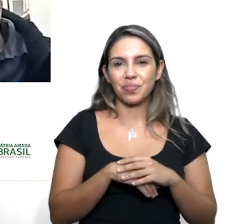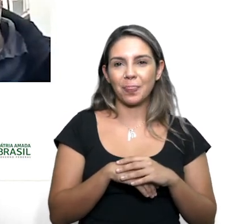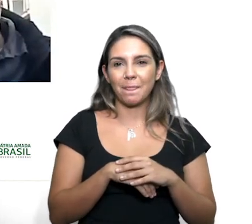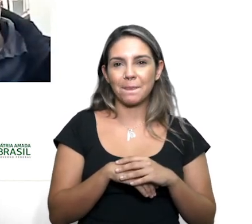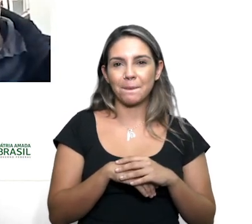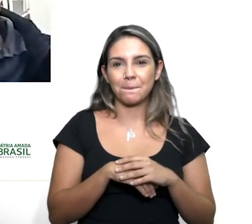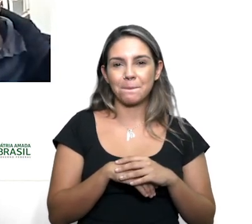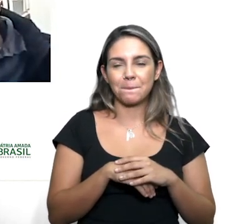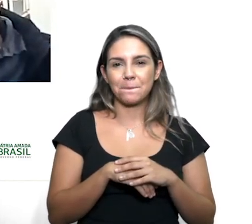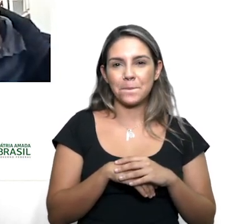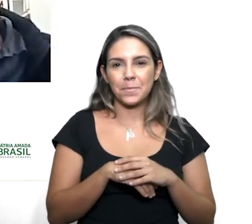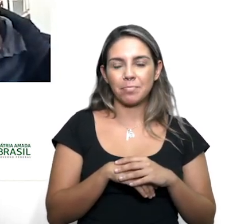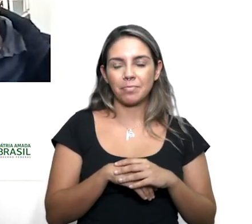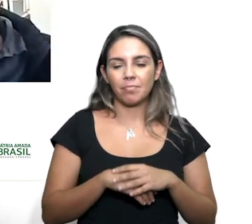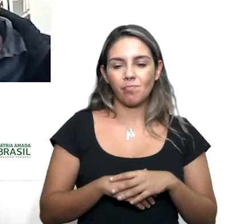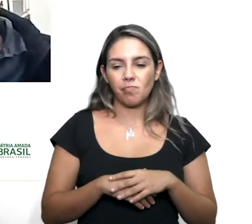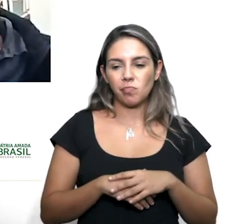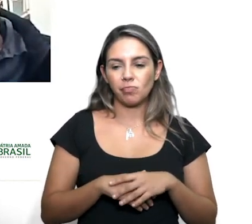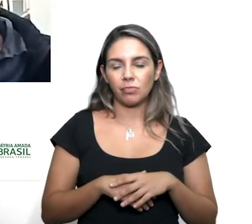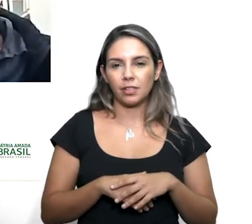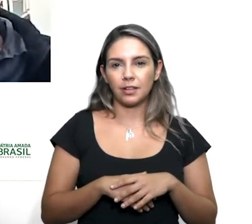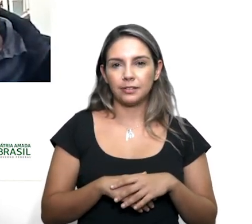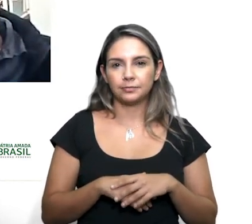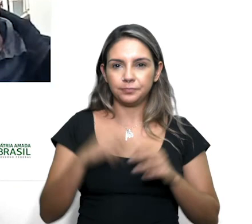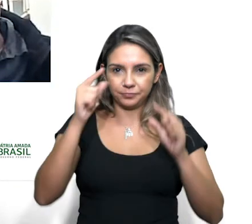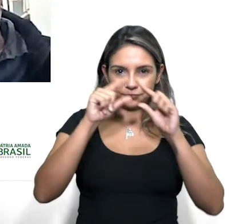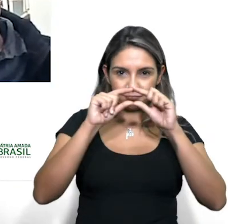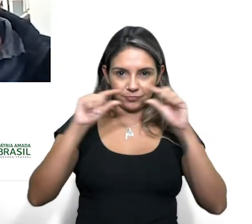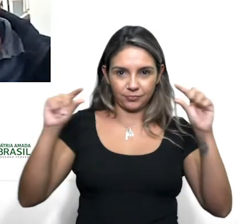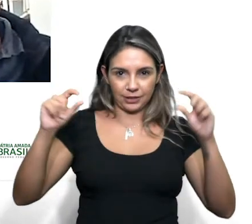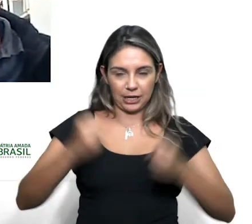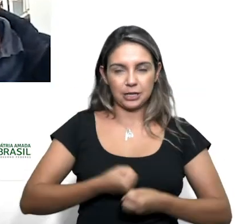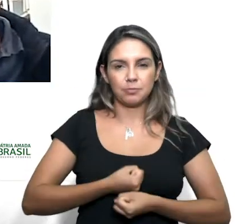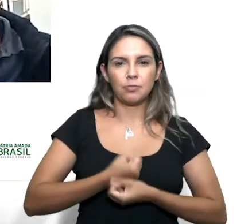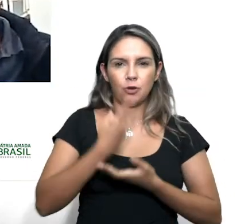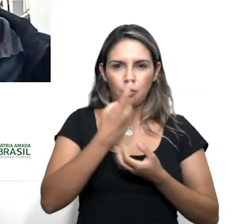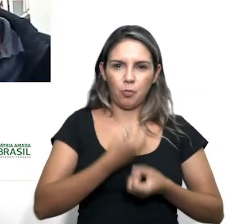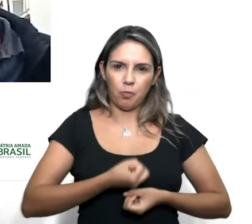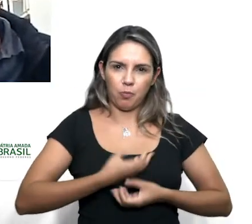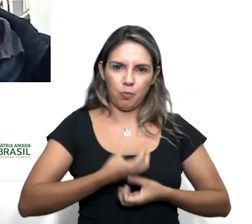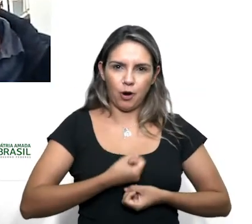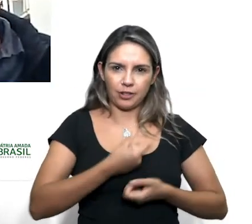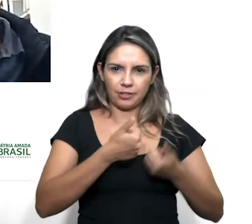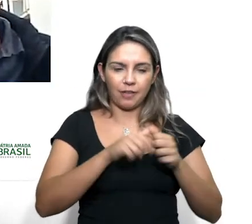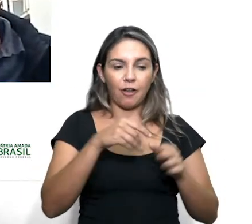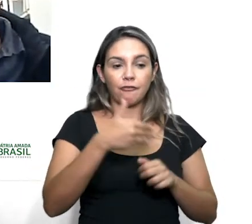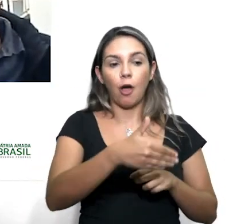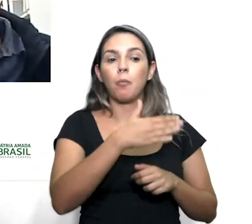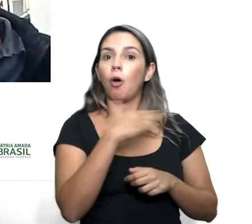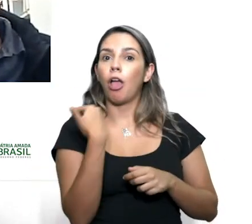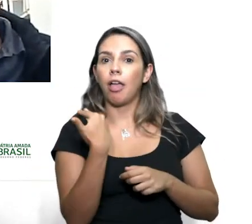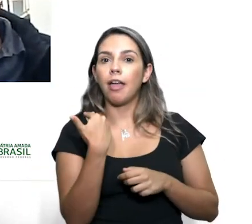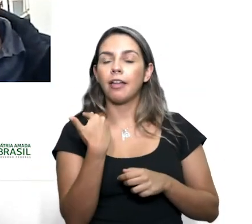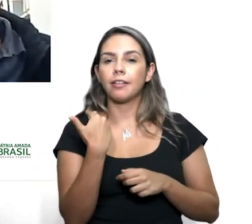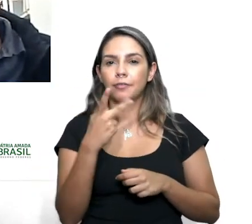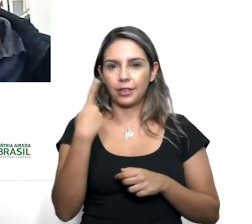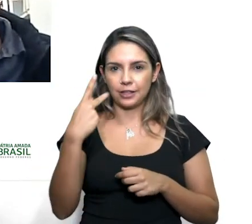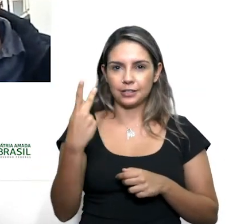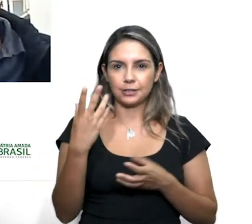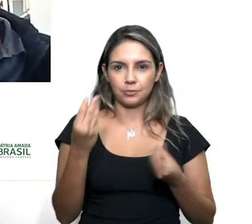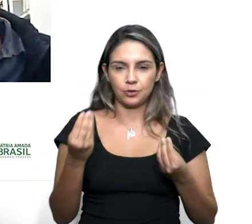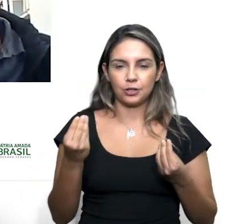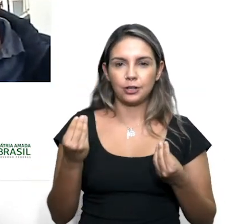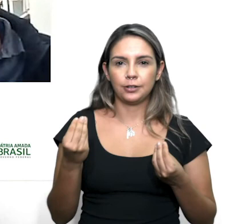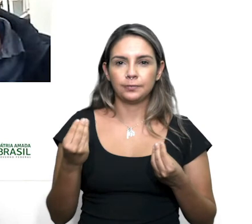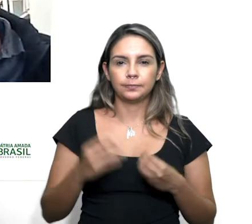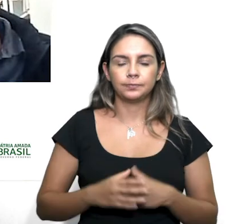Eu acho que há uma frase, uma expressão que um poeta, quando estava a morrer, dizia muito,